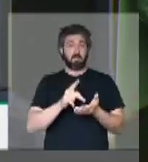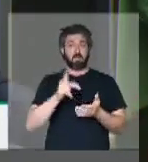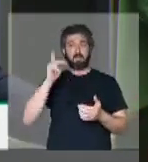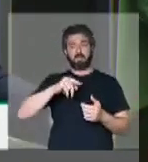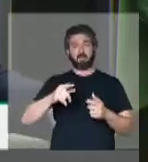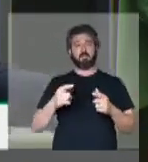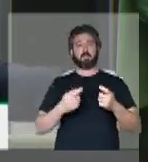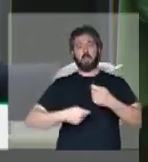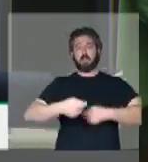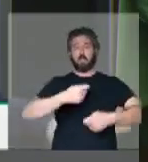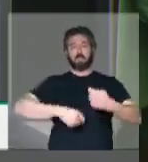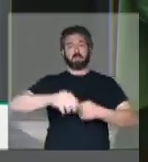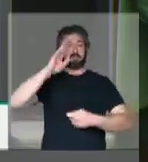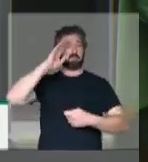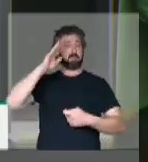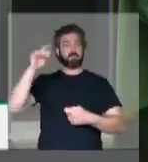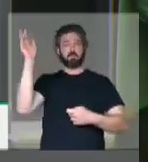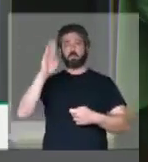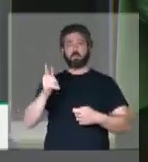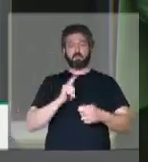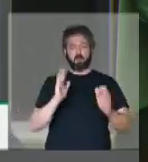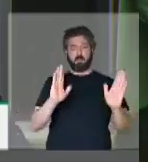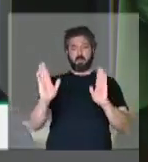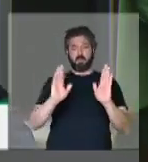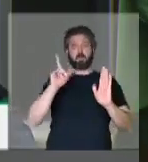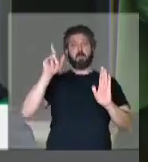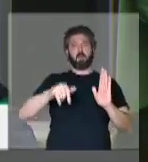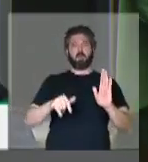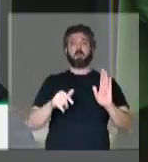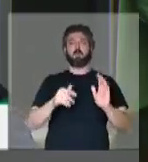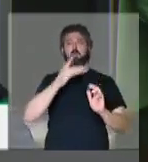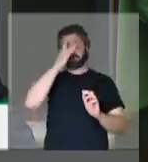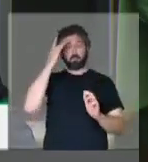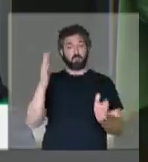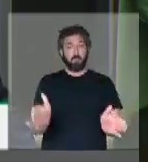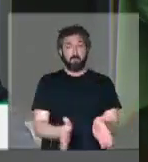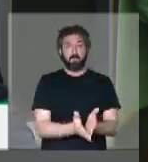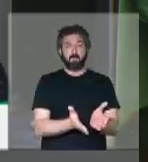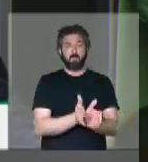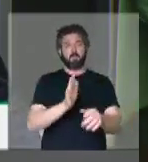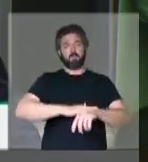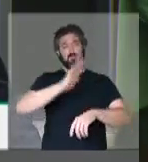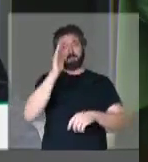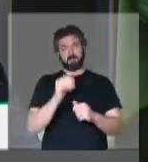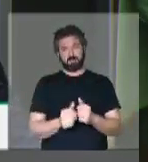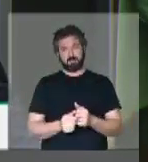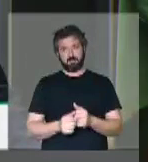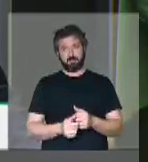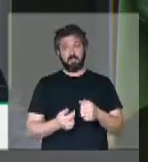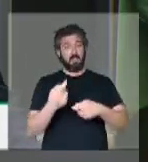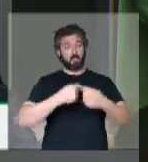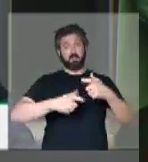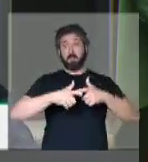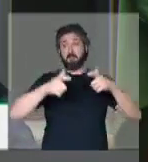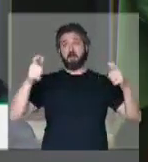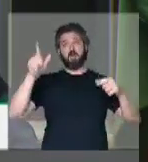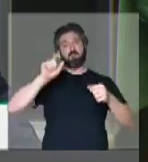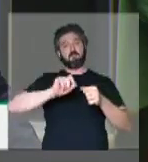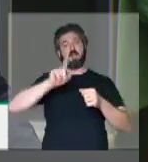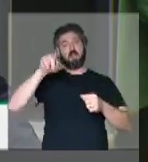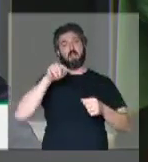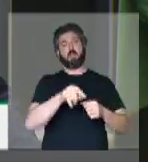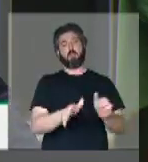passagem, a maior movimentação econômica feita nesse país é feita pelas pessoas mais pobres. Essa é a grande base econômica